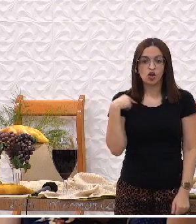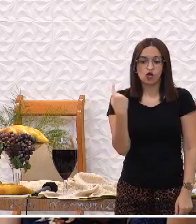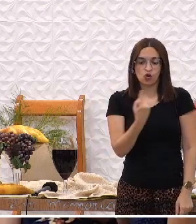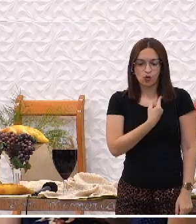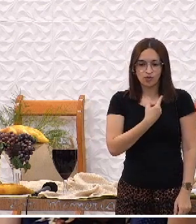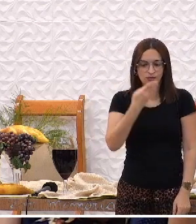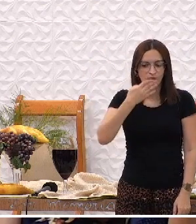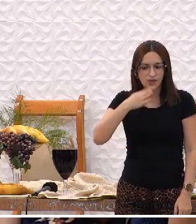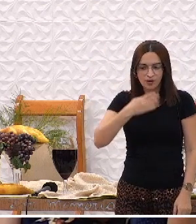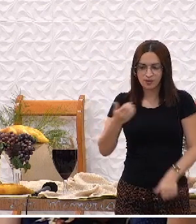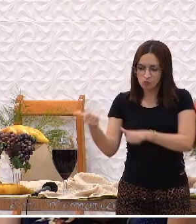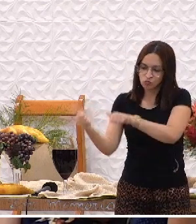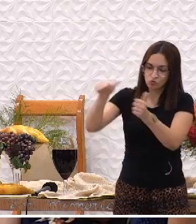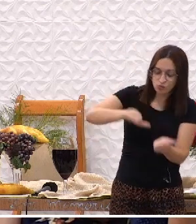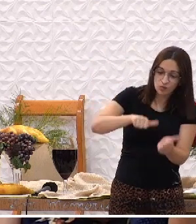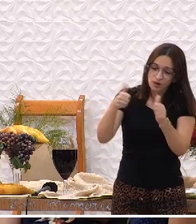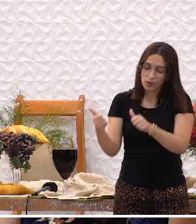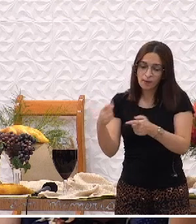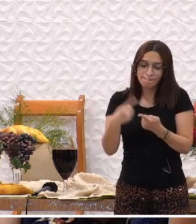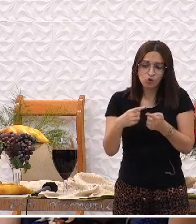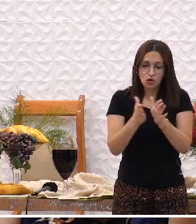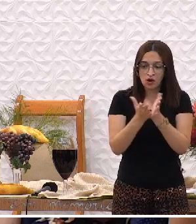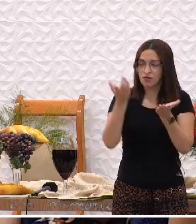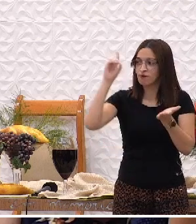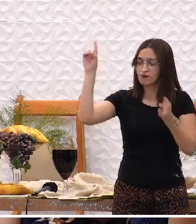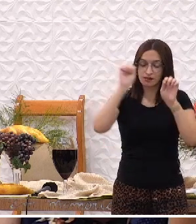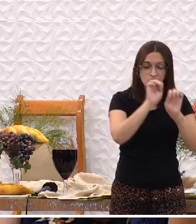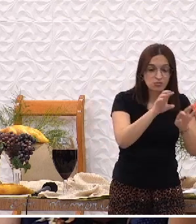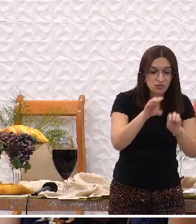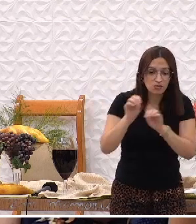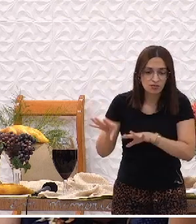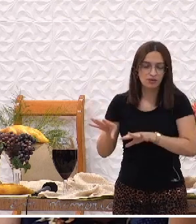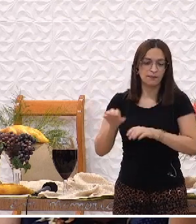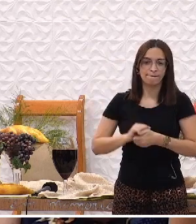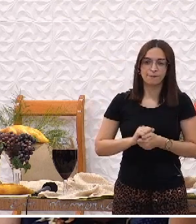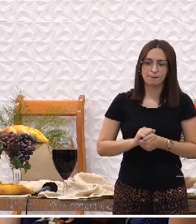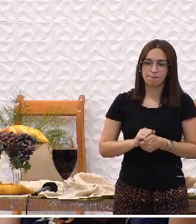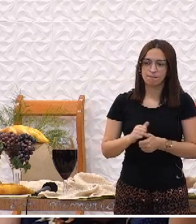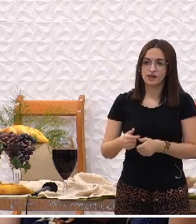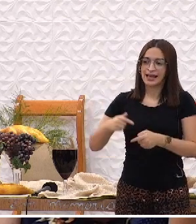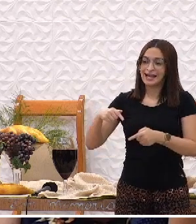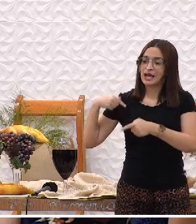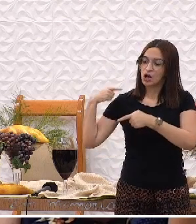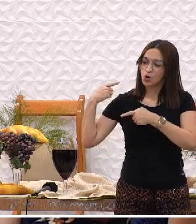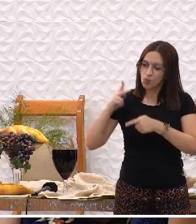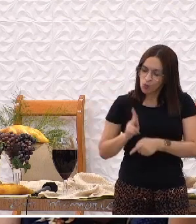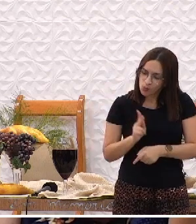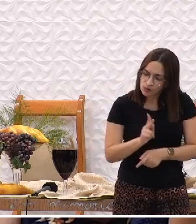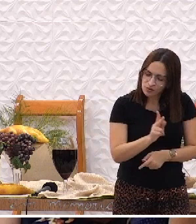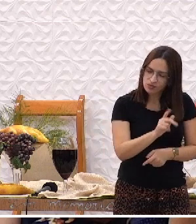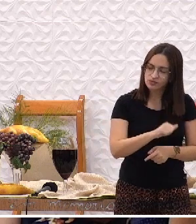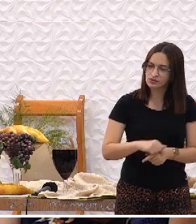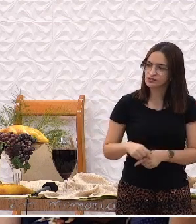das Escrituras e porque o batismo é continuação da circuncisão. E a gente acredita que